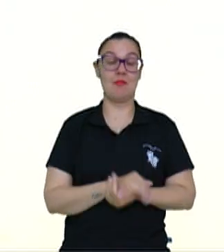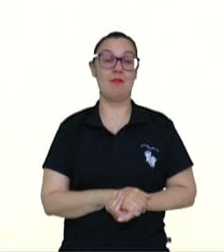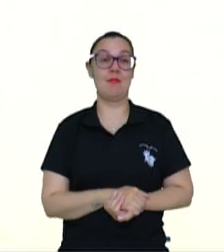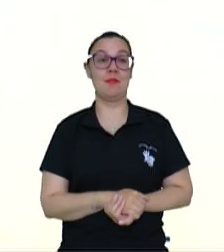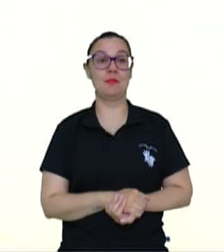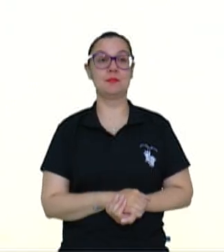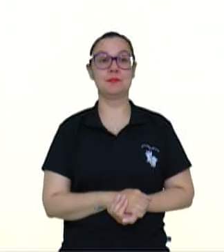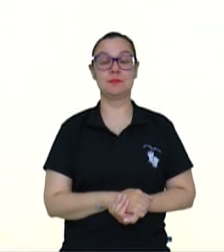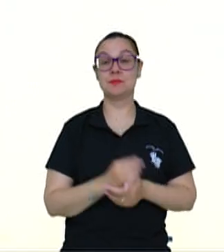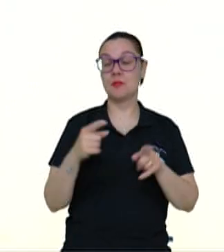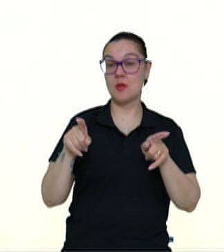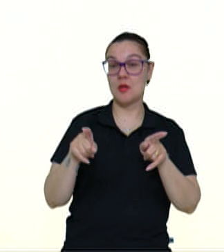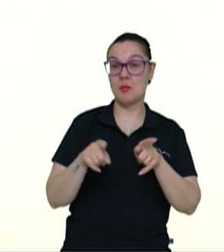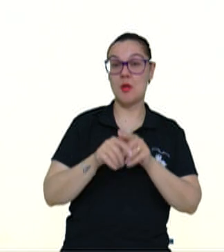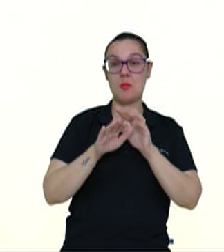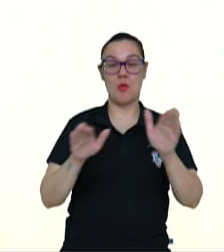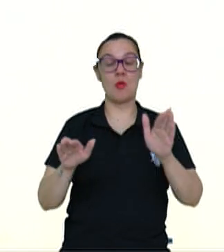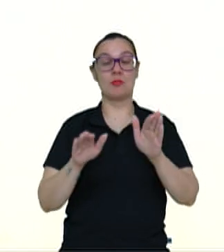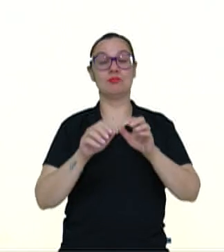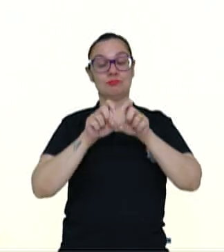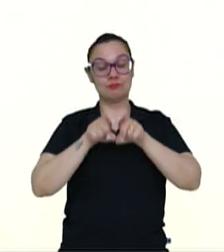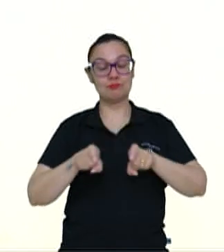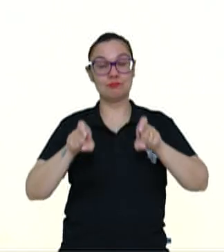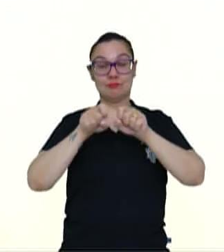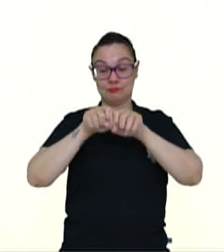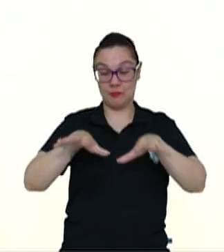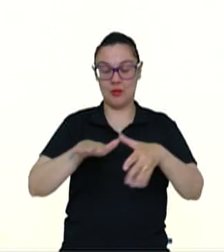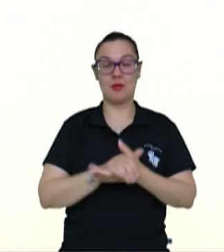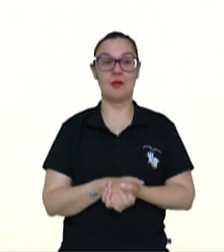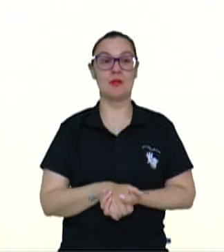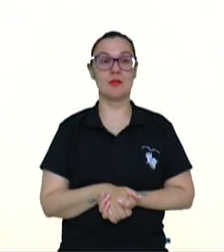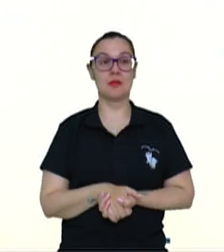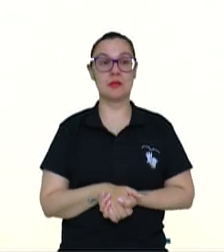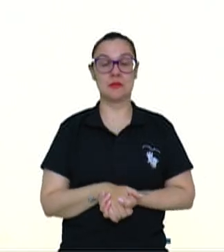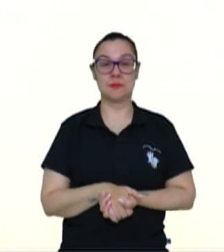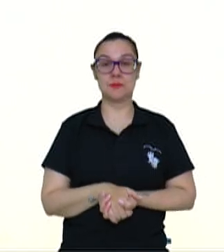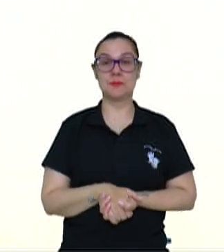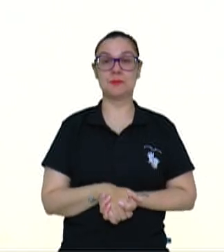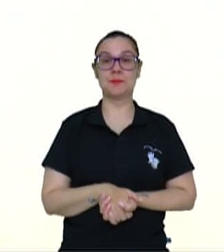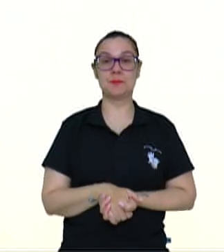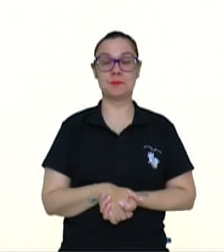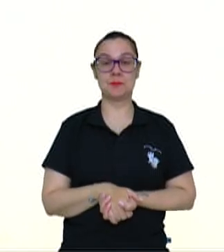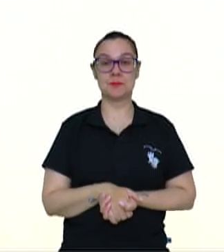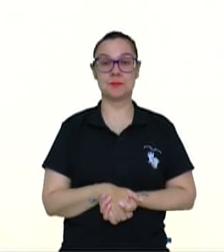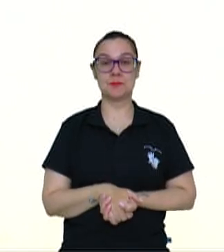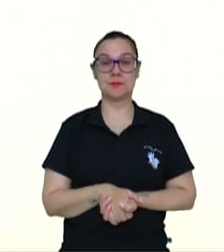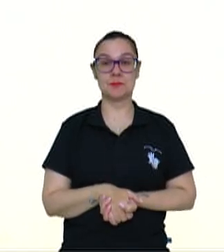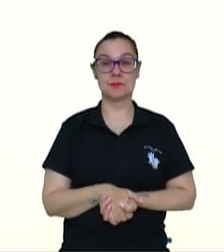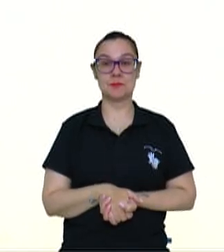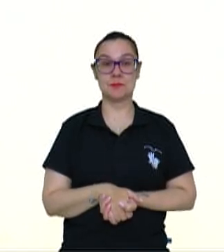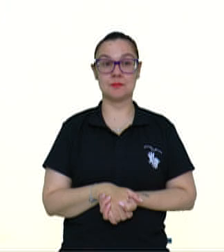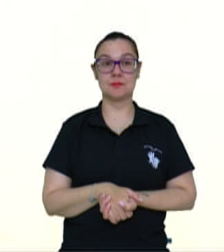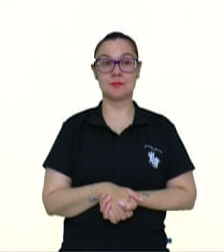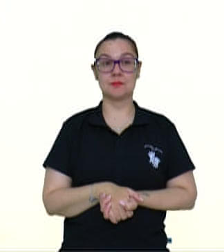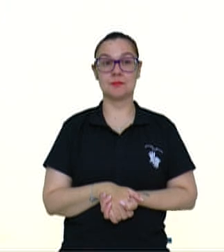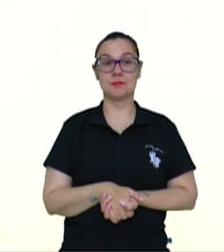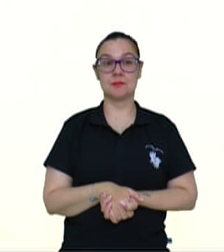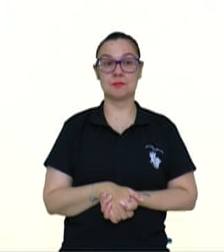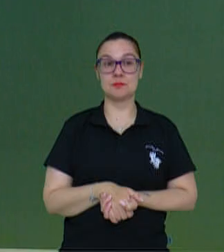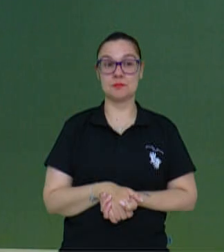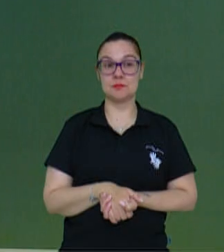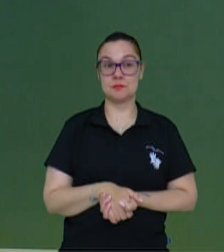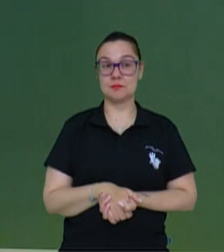Nós vimos um pouquinho sobre gêneros digitais, sobre a enumeração em los textos, um pouquinho de vocabulário,